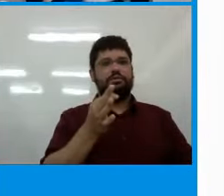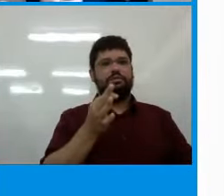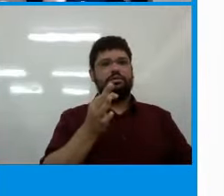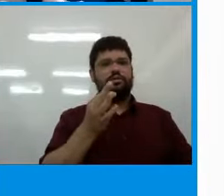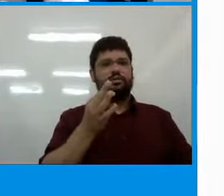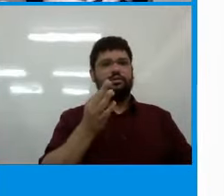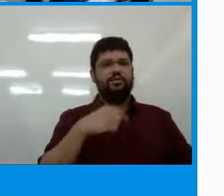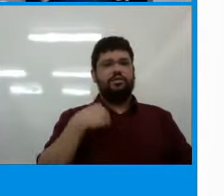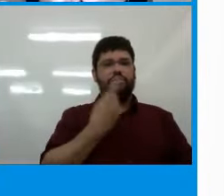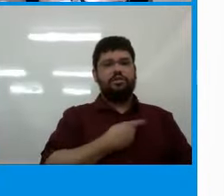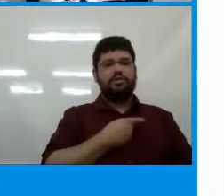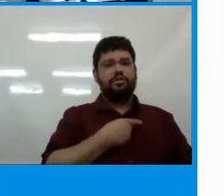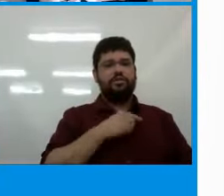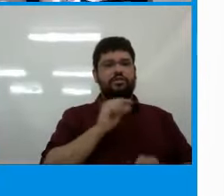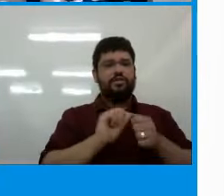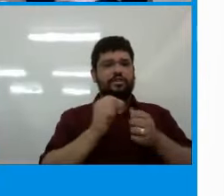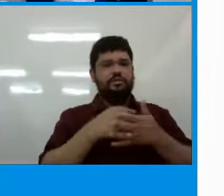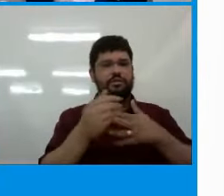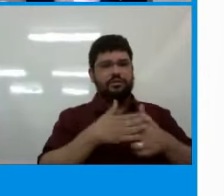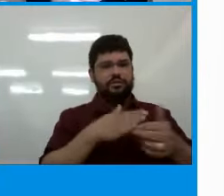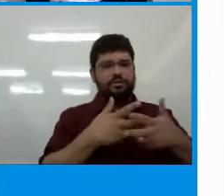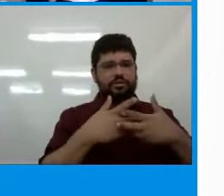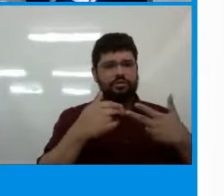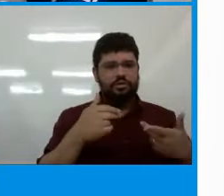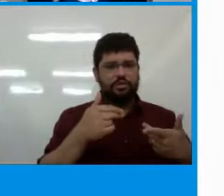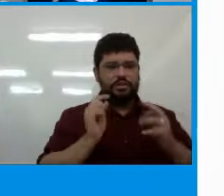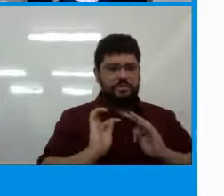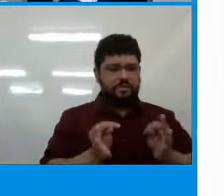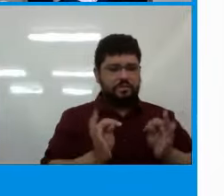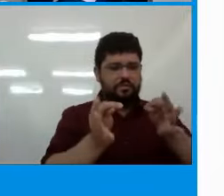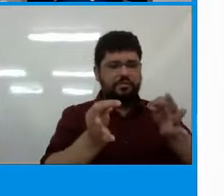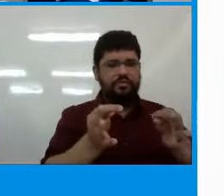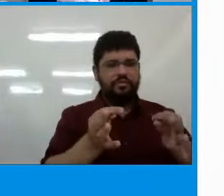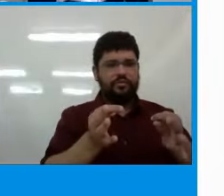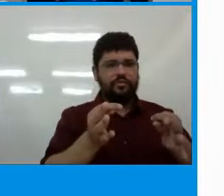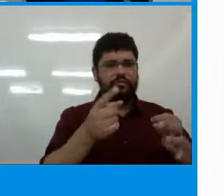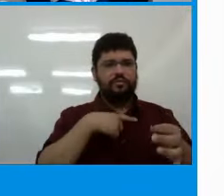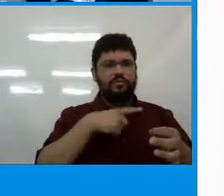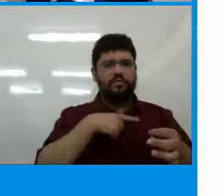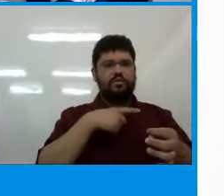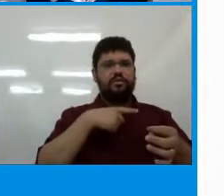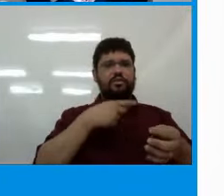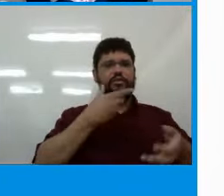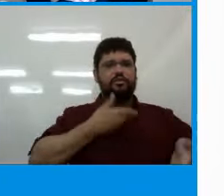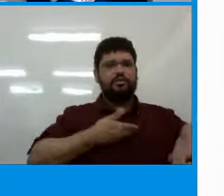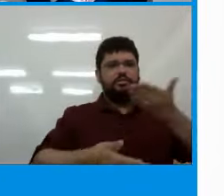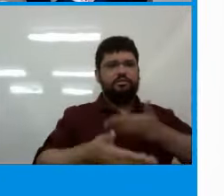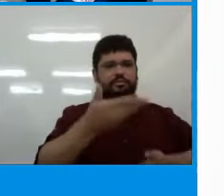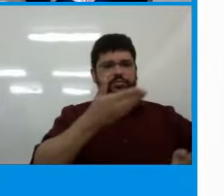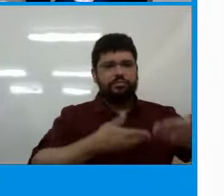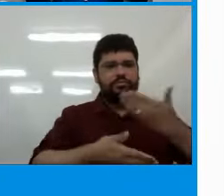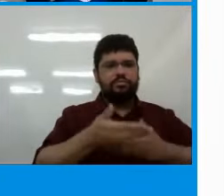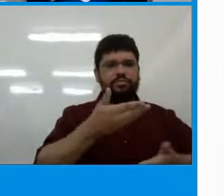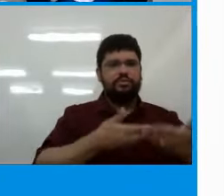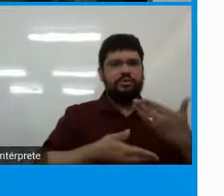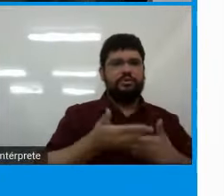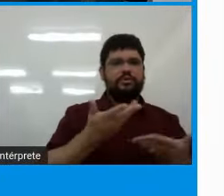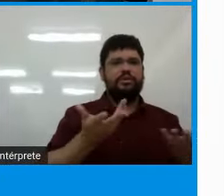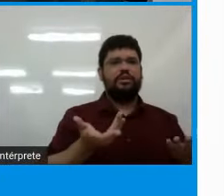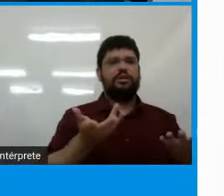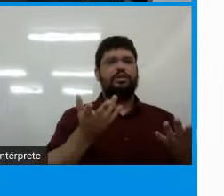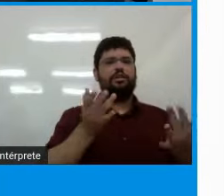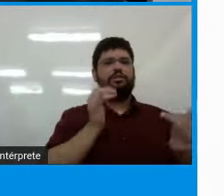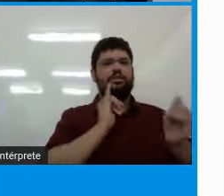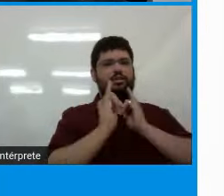da gente agir, a gente nem perceba. Mas ela está lá quando a gente interage em ambientes virtuais, ela está lá quando a